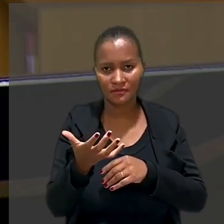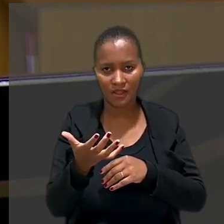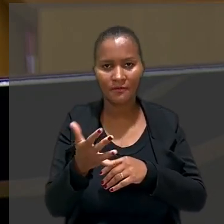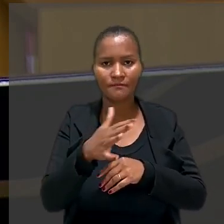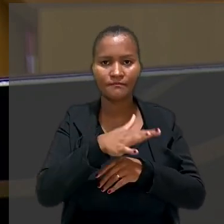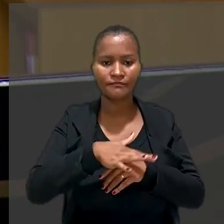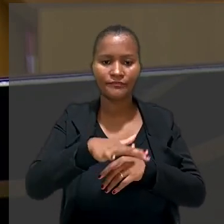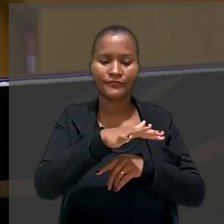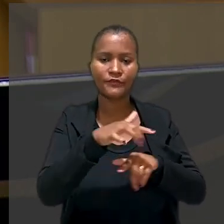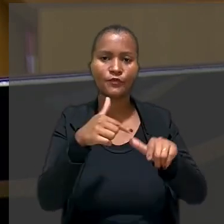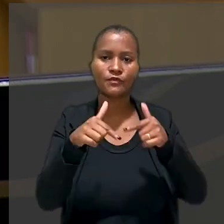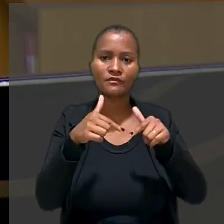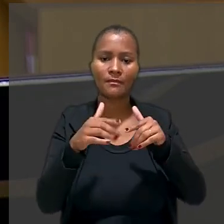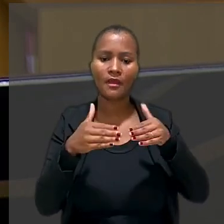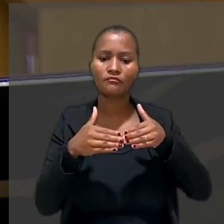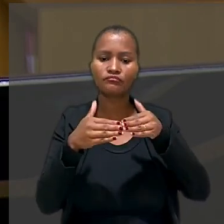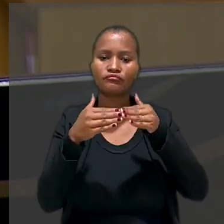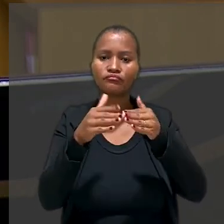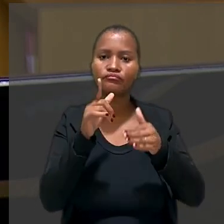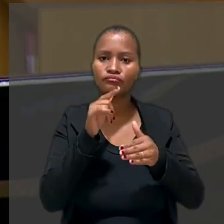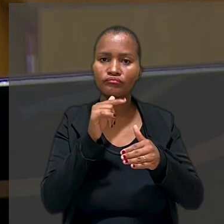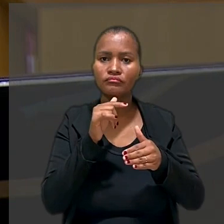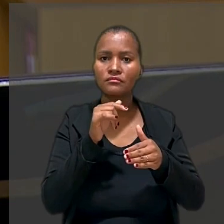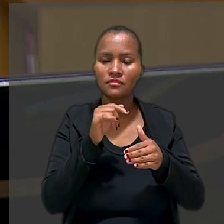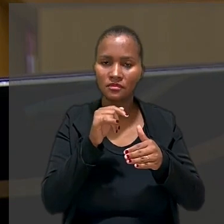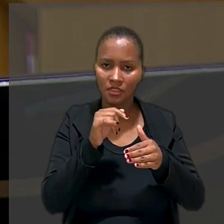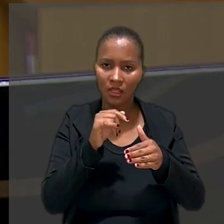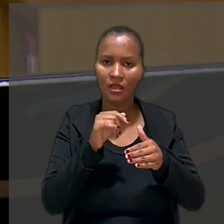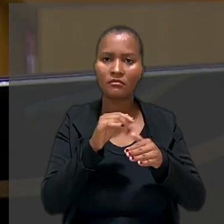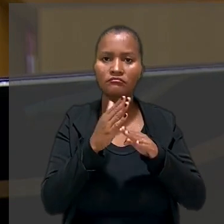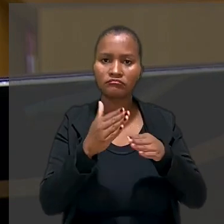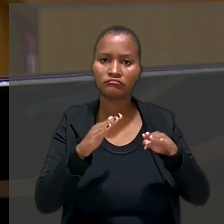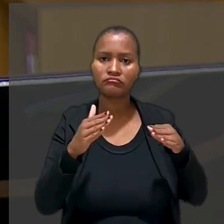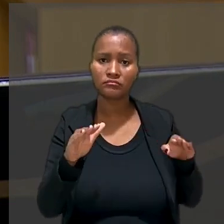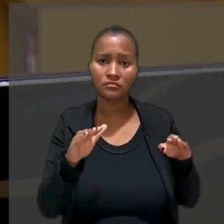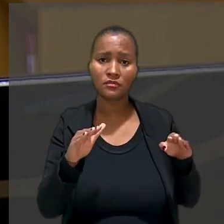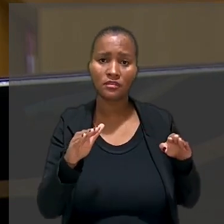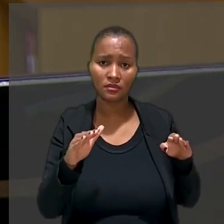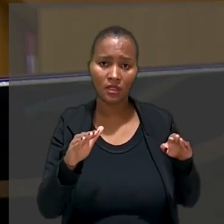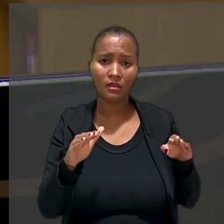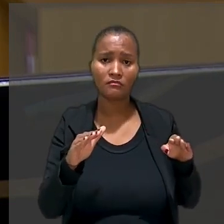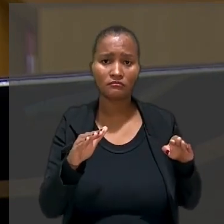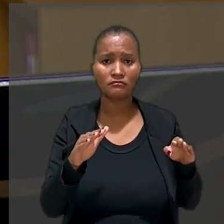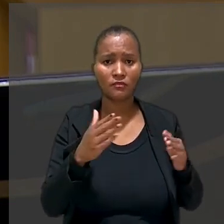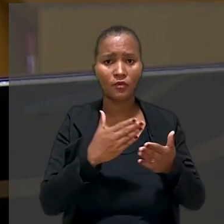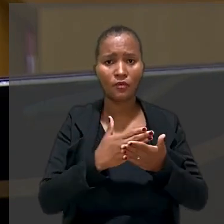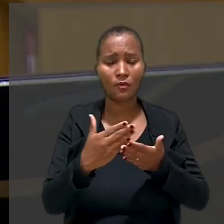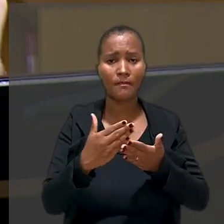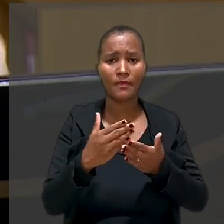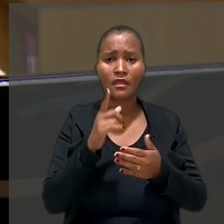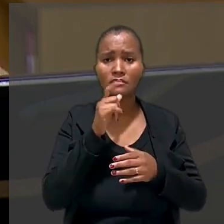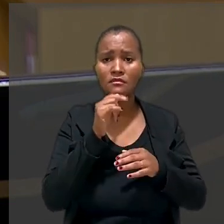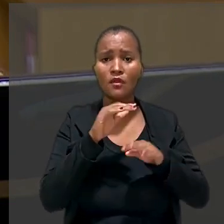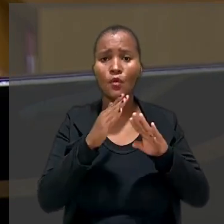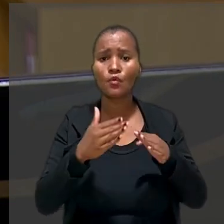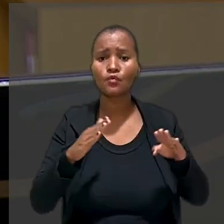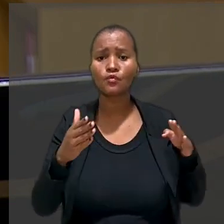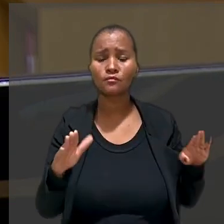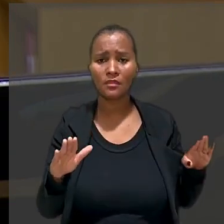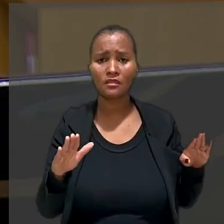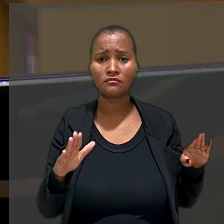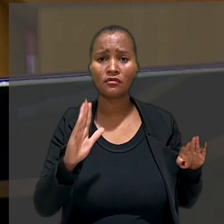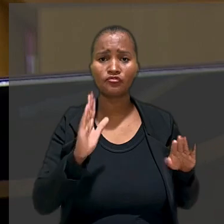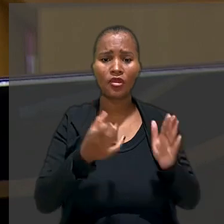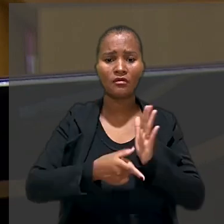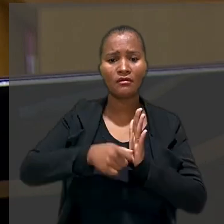âmbito do trabalho marítimo, é inadmissível supor que no âmbito do navio a contratação começa em pleno mar, quando